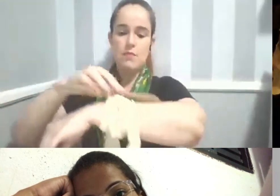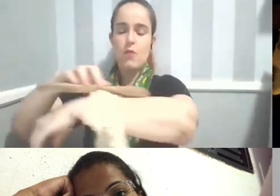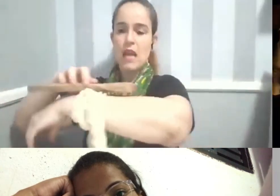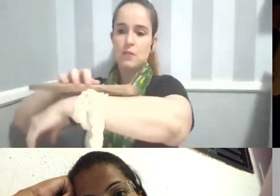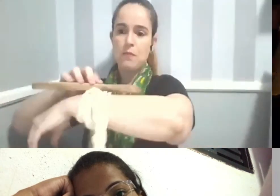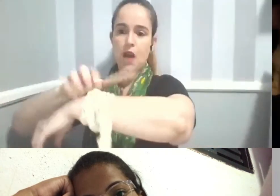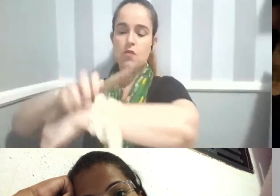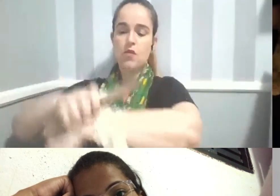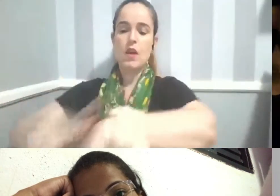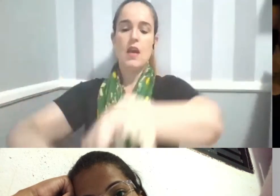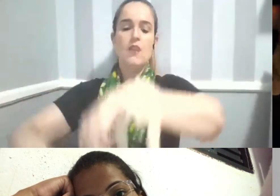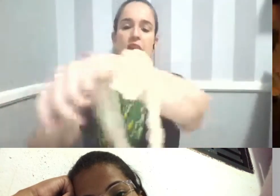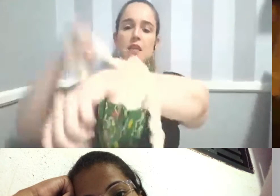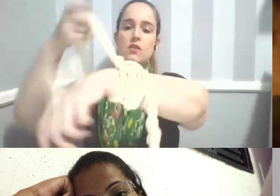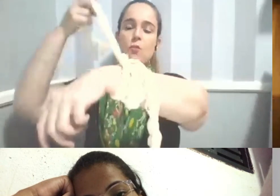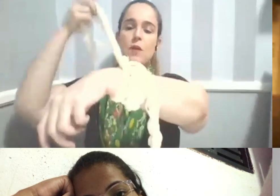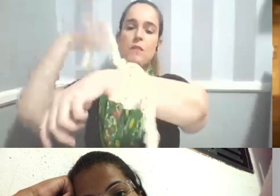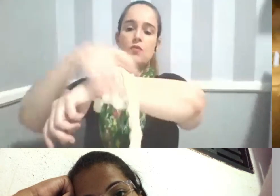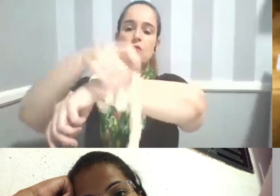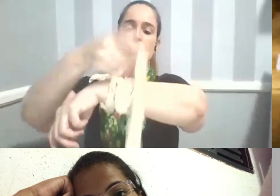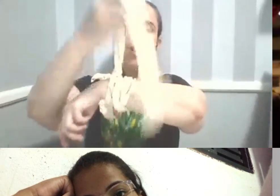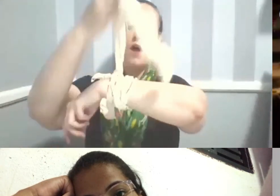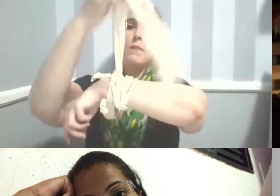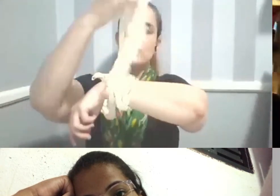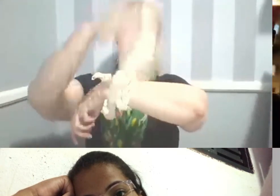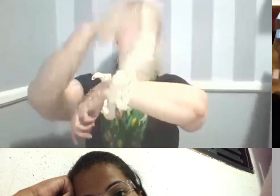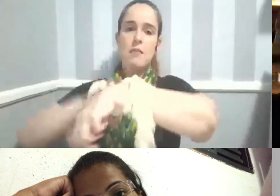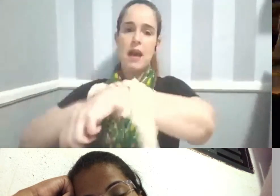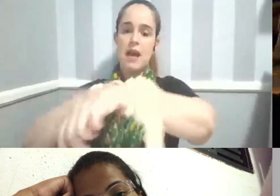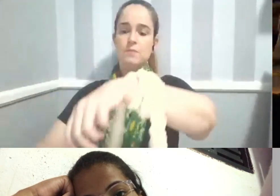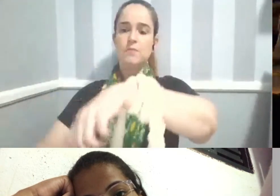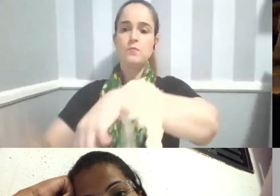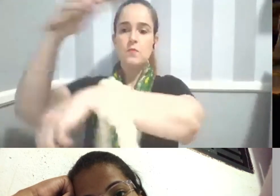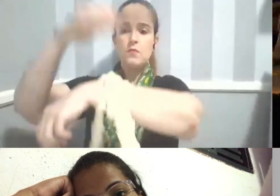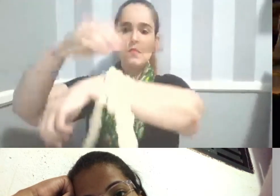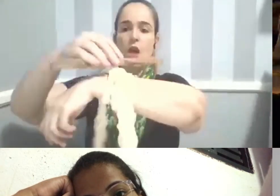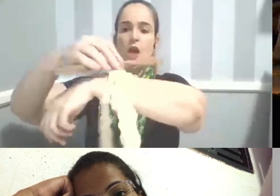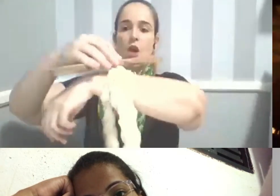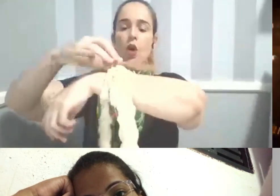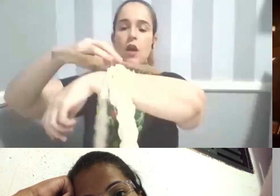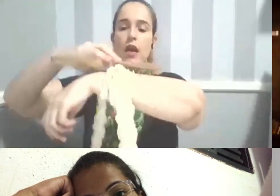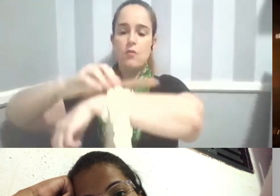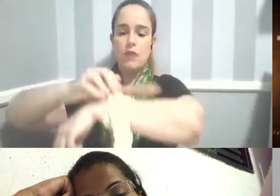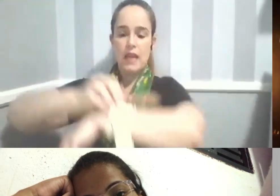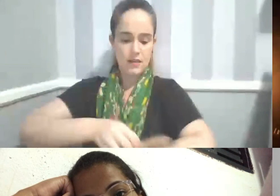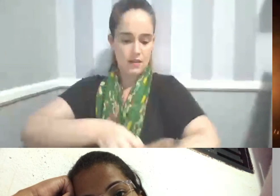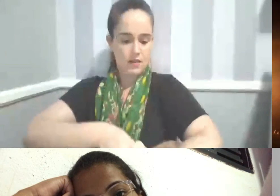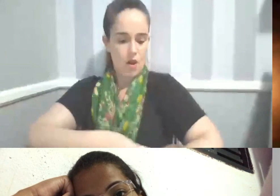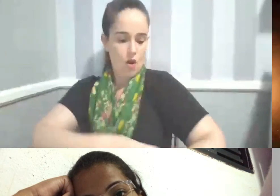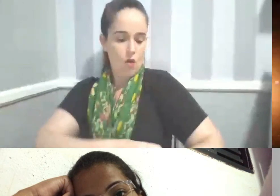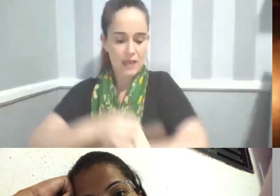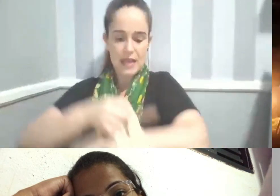por exemplo, uma colher de pau, fiz o primeiro nó para poder firmar, coloquei a